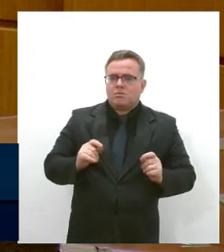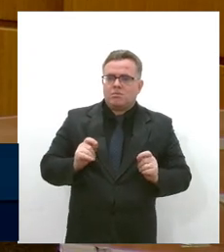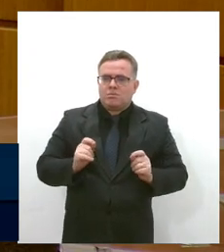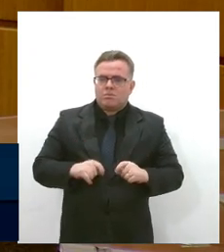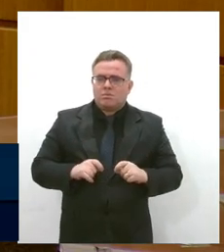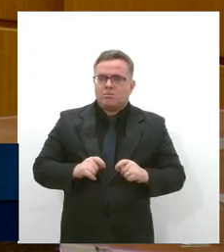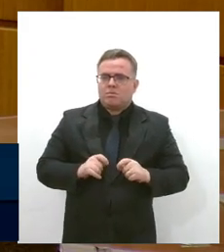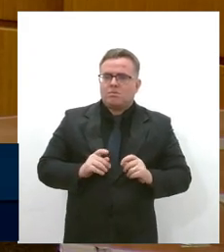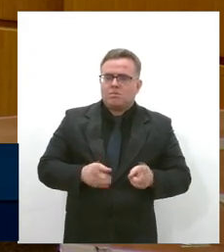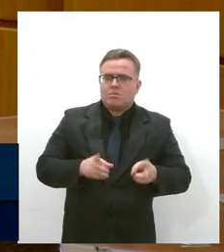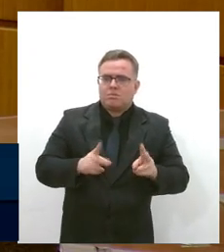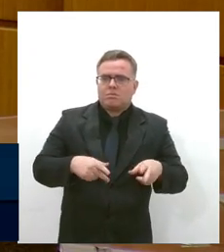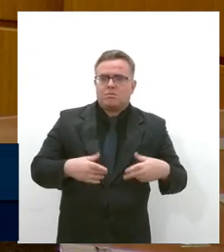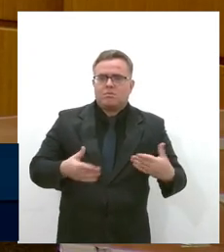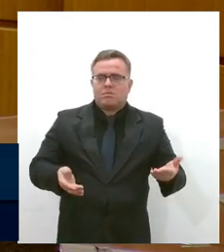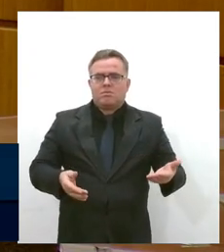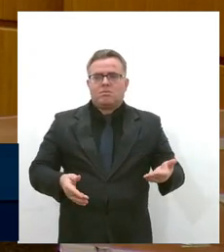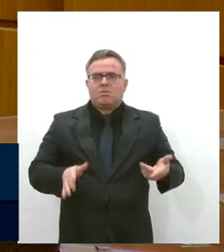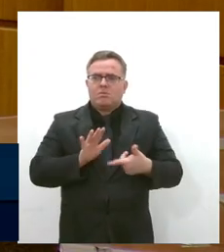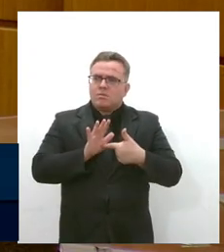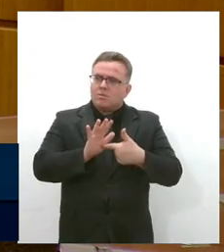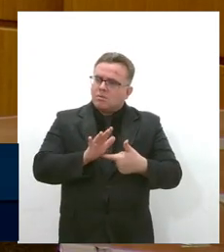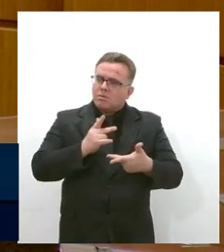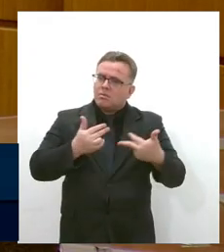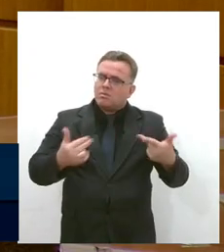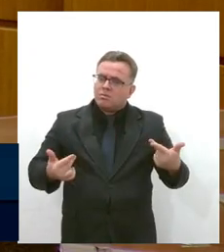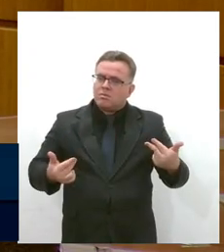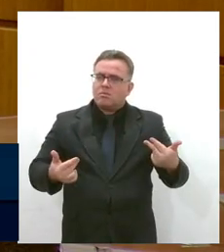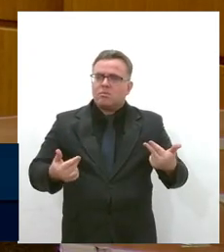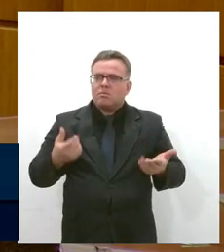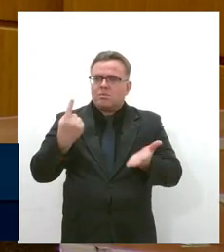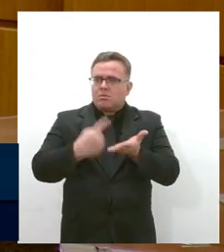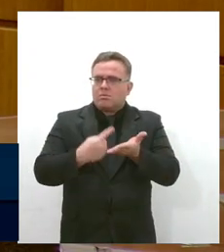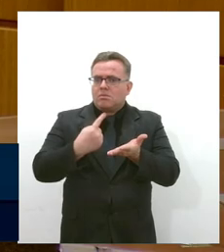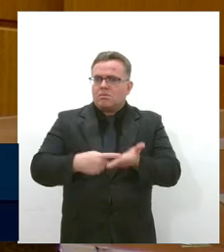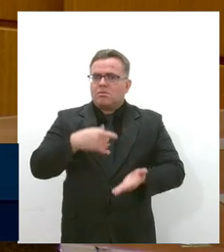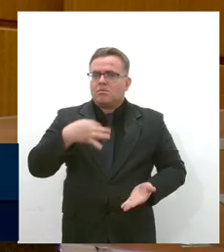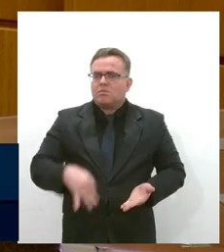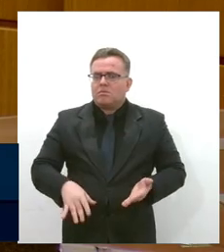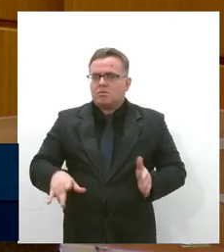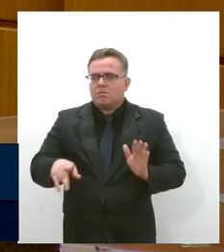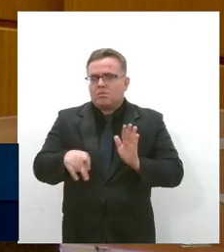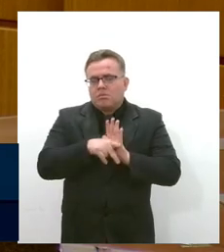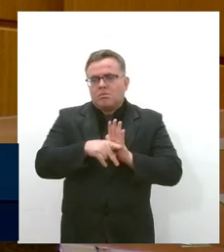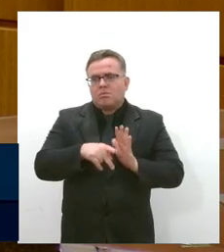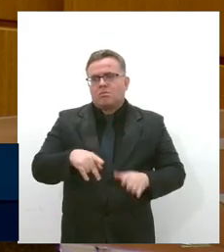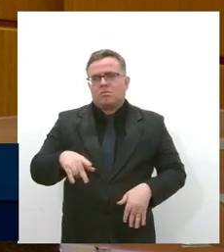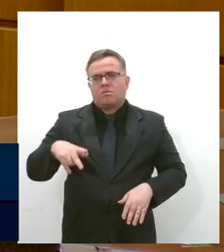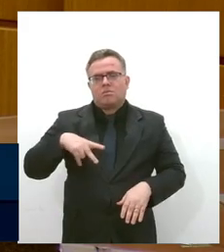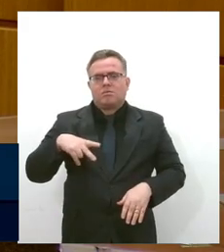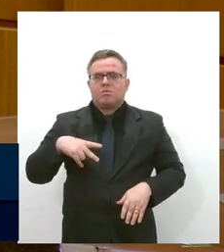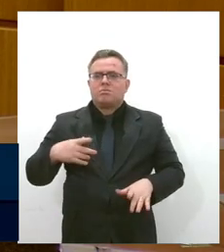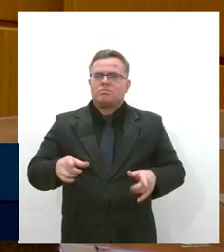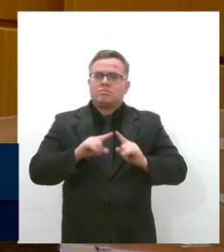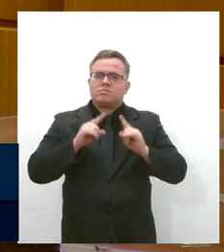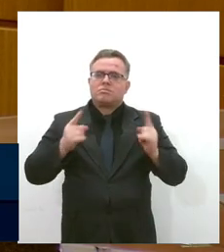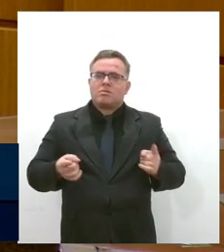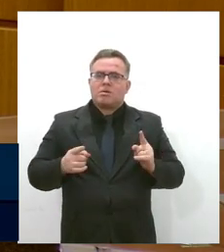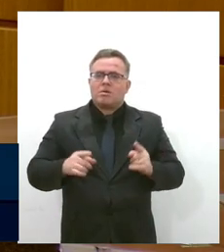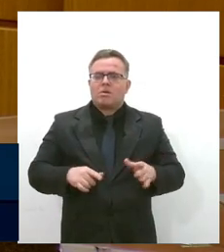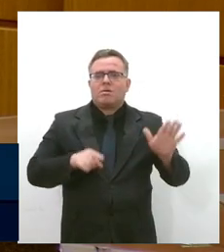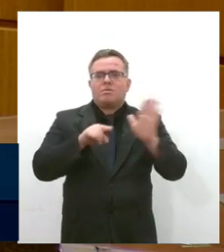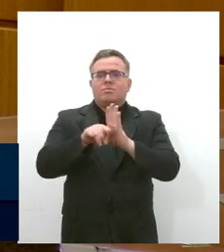às questões técnicas, às questões que foram apresentadas. Mas quando faz pergunta entre eles,